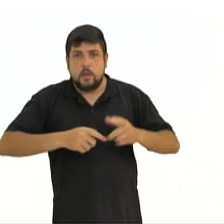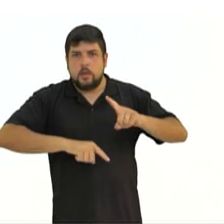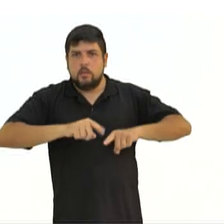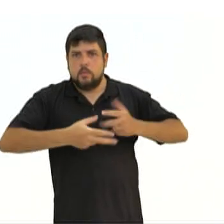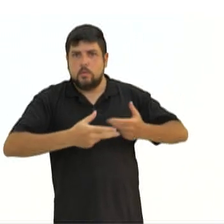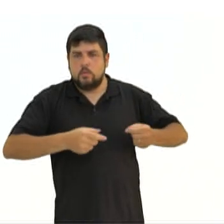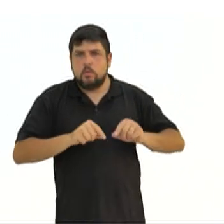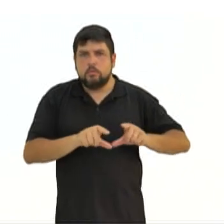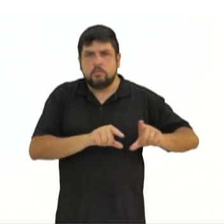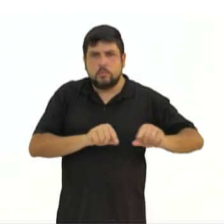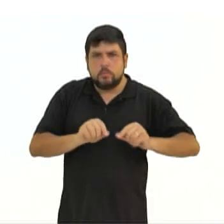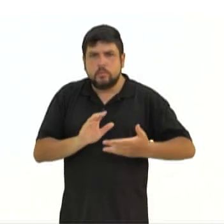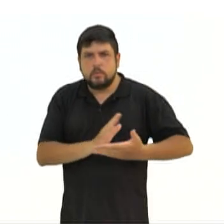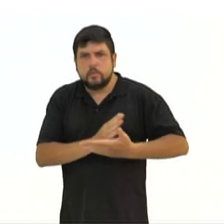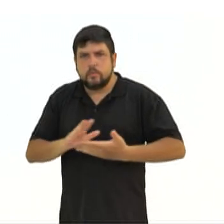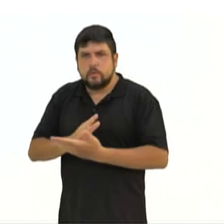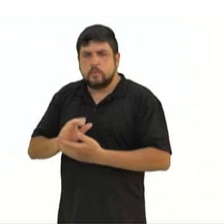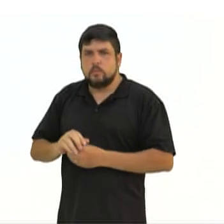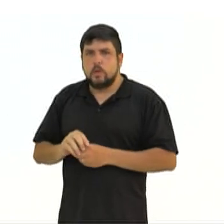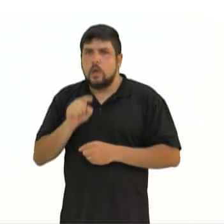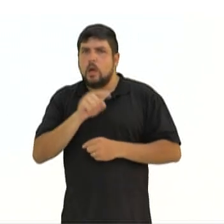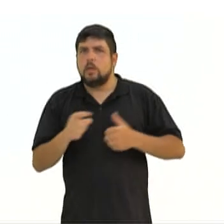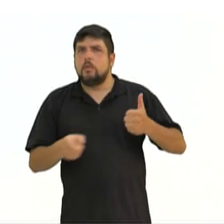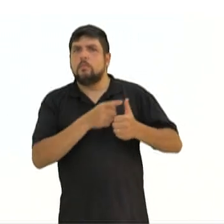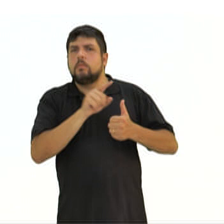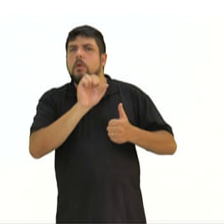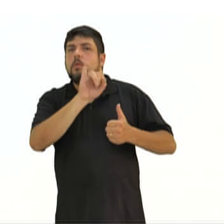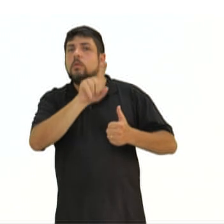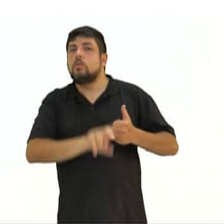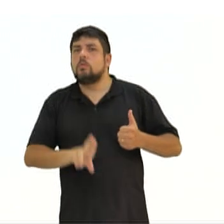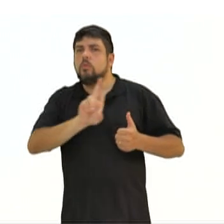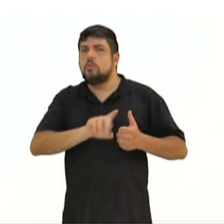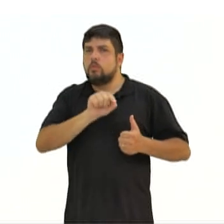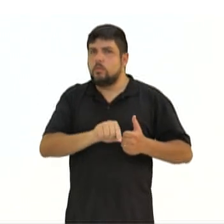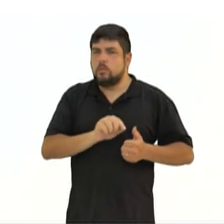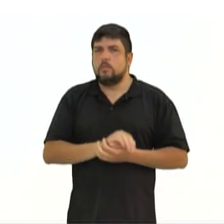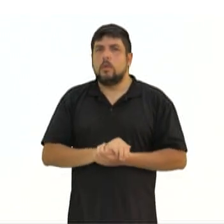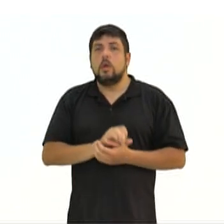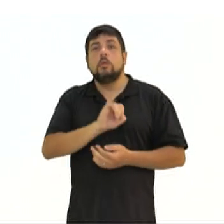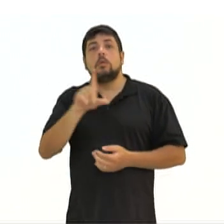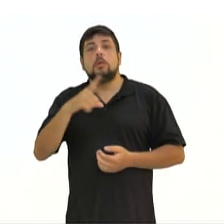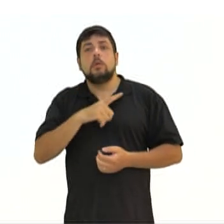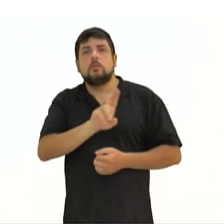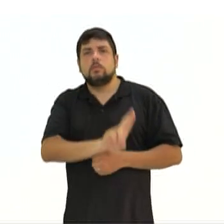e a primeira opção é: tem ou não utilidade? Se o equipamento ainda tem utilidade,